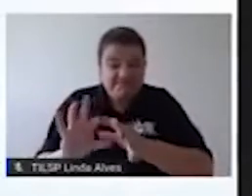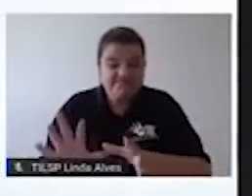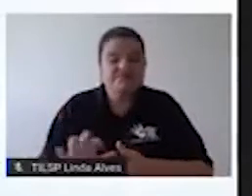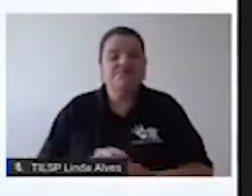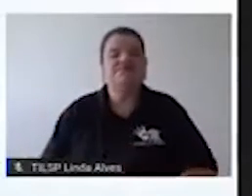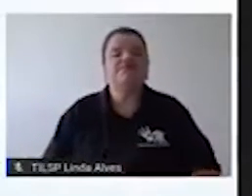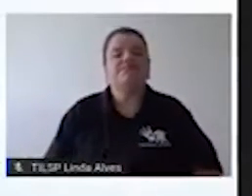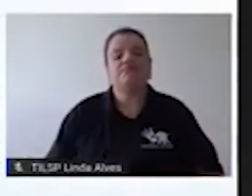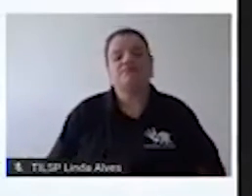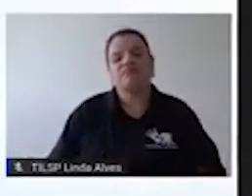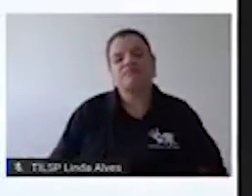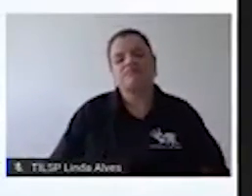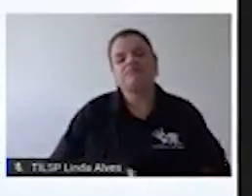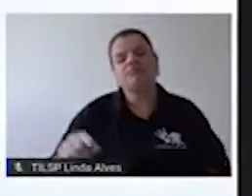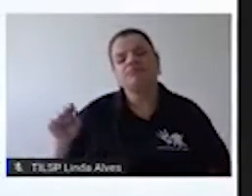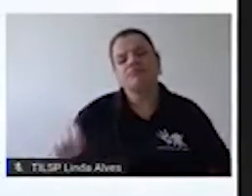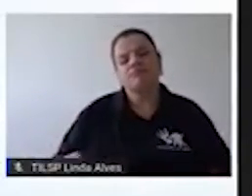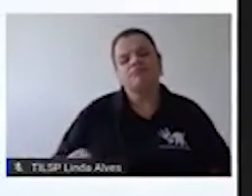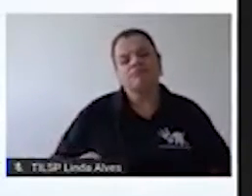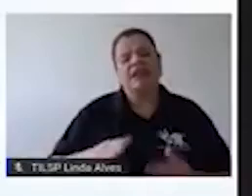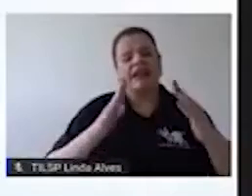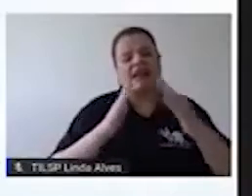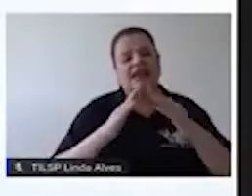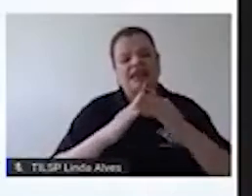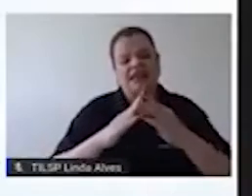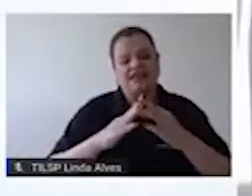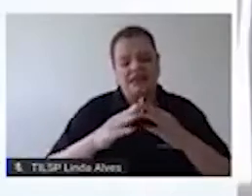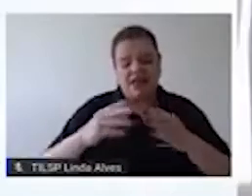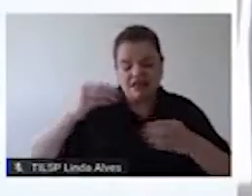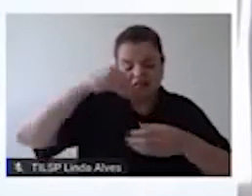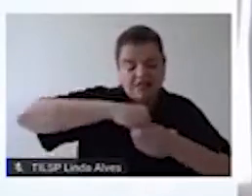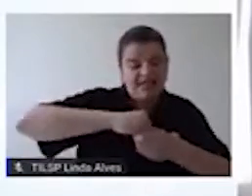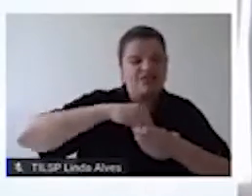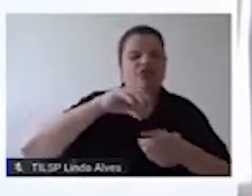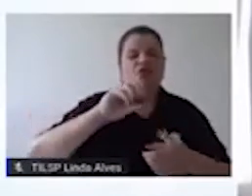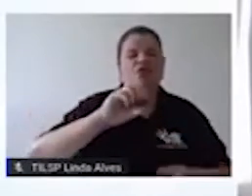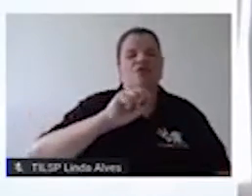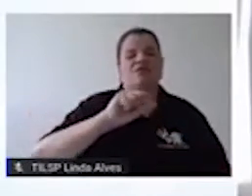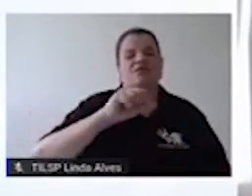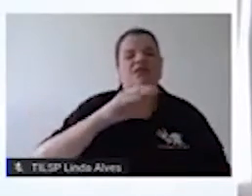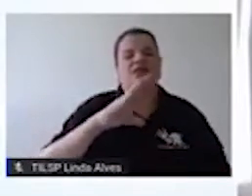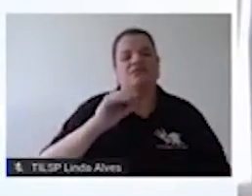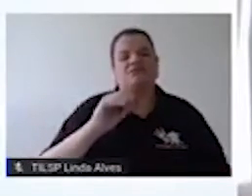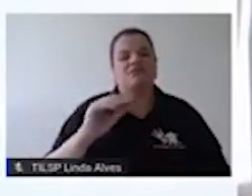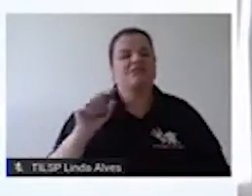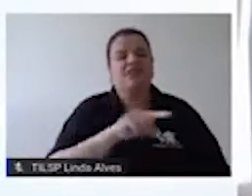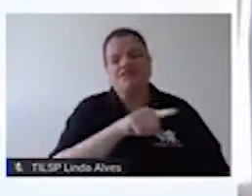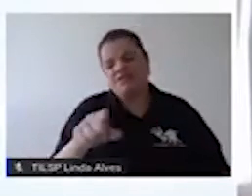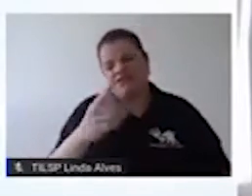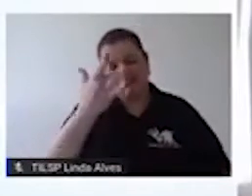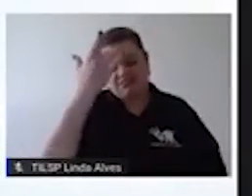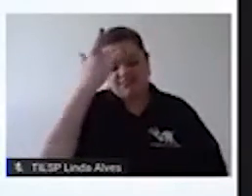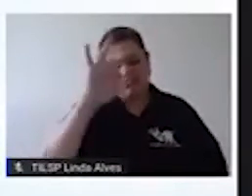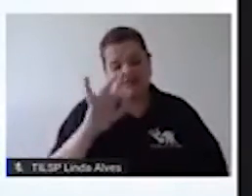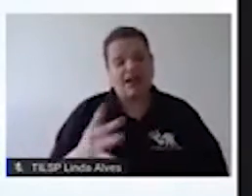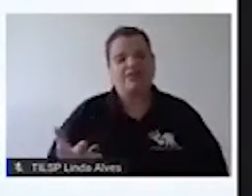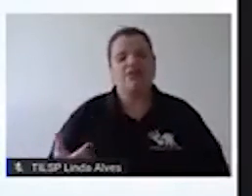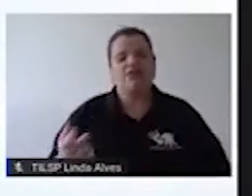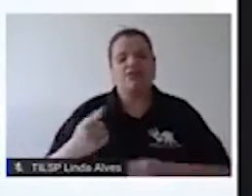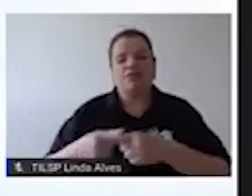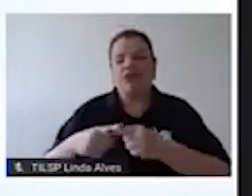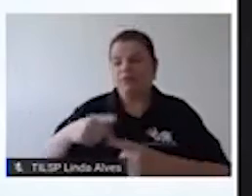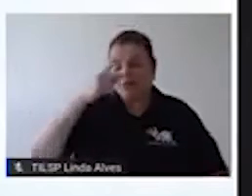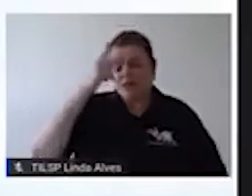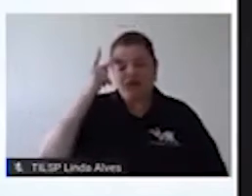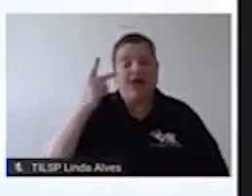casa consorciada, ela não fica aqui, é um endereço do qual ninguém sabe, né, para que o agressor